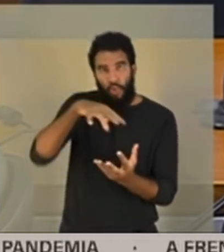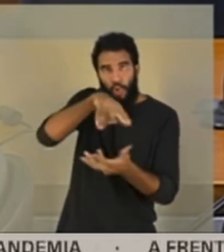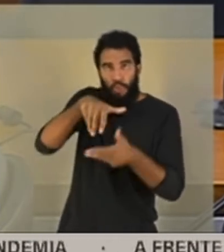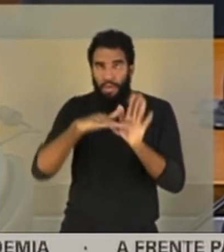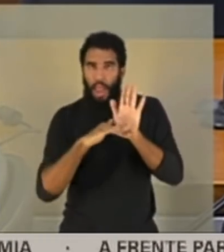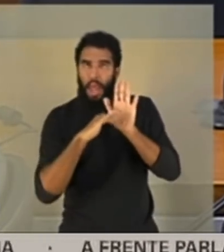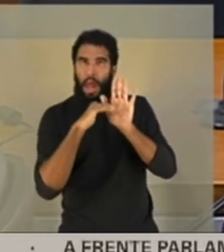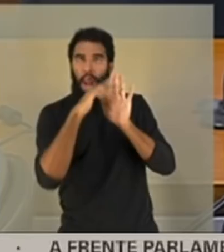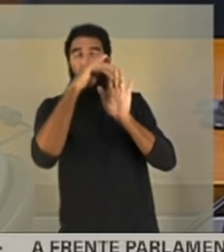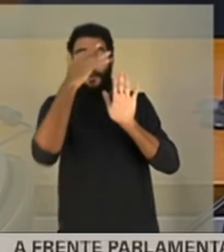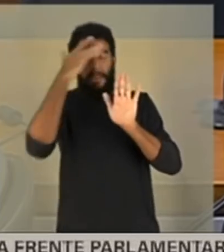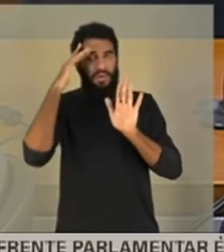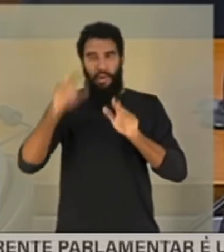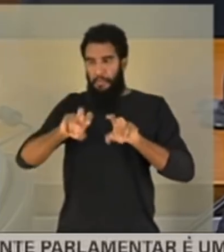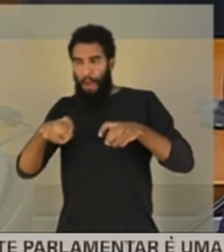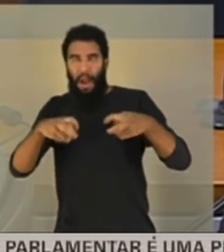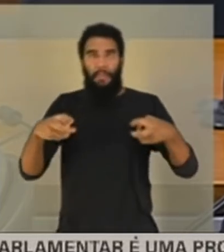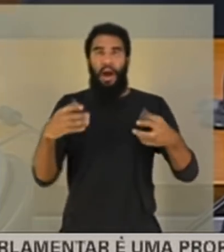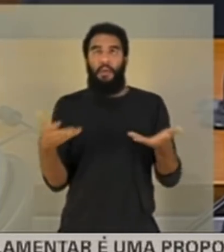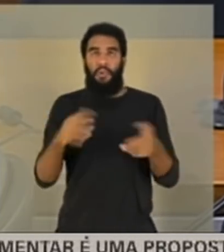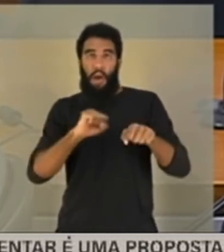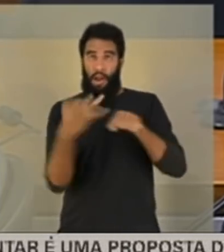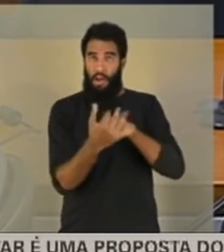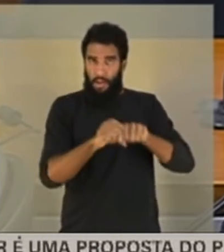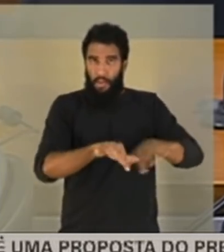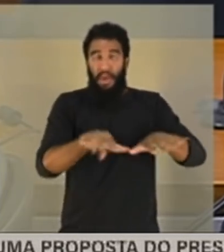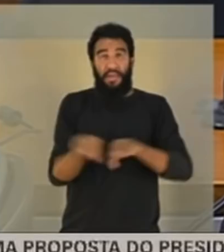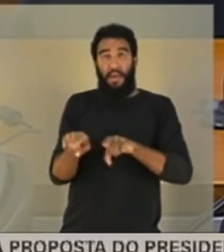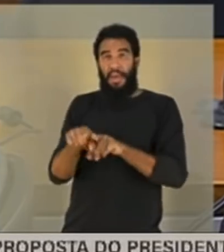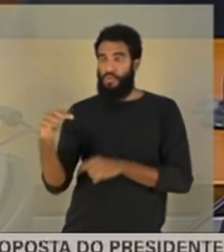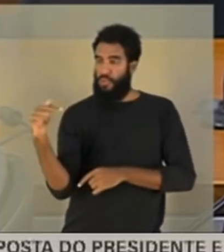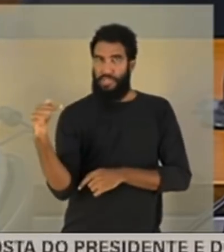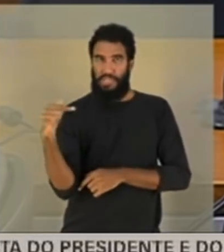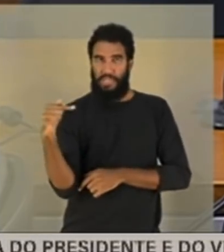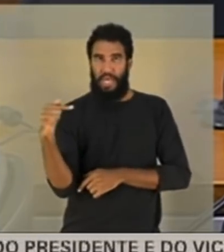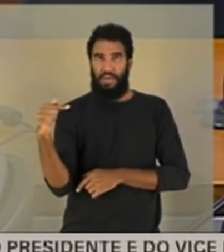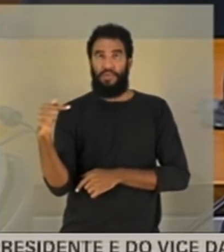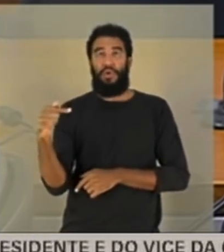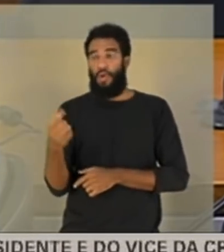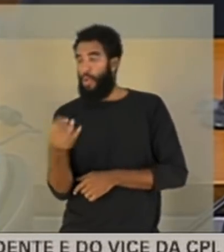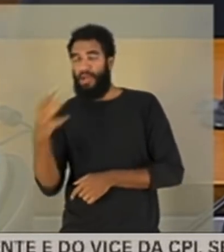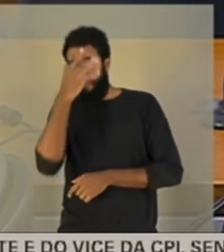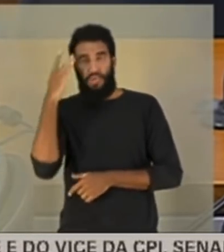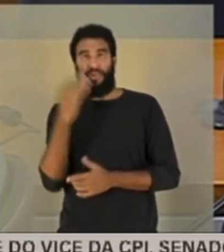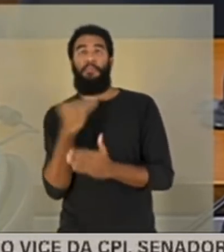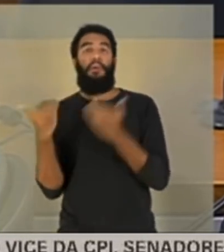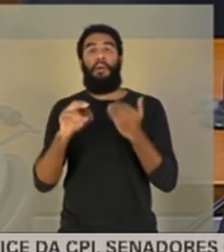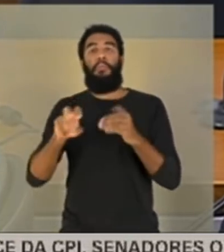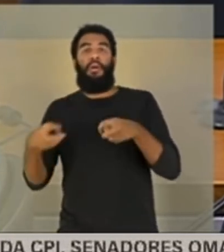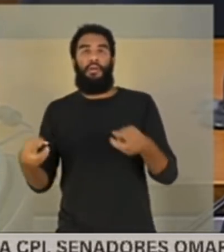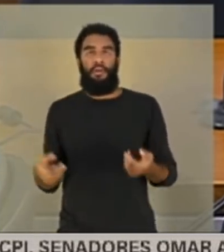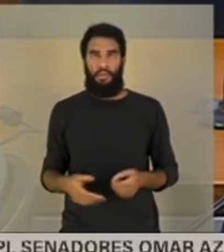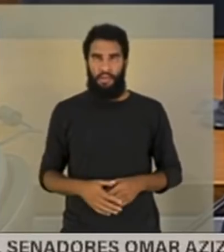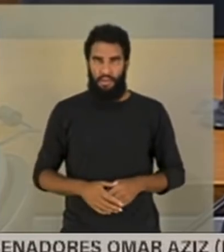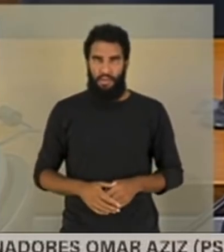absolutos de mortos pela pandemia e o sétimo em números absolutos de mortos. Há um